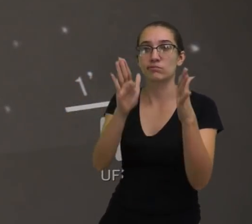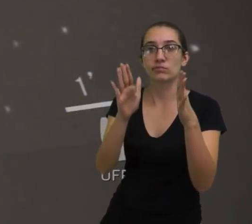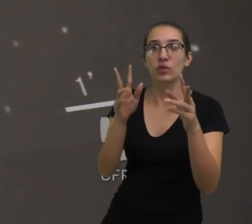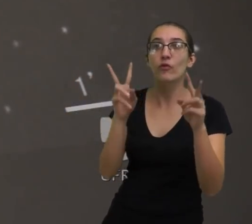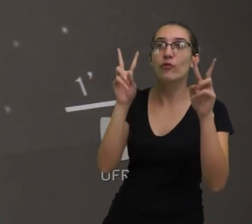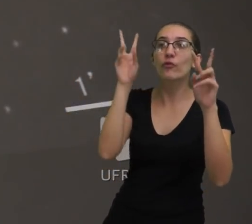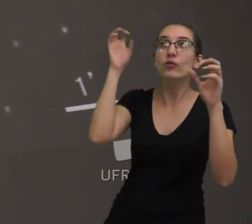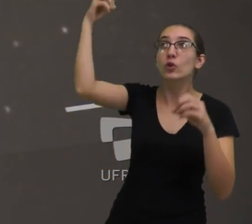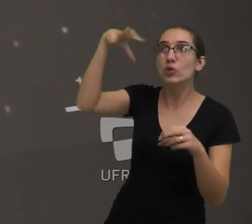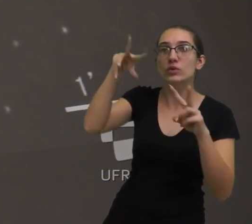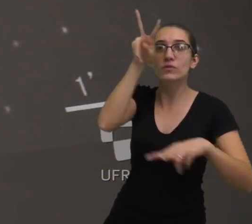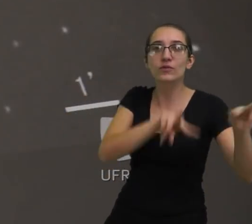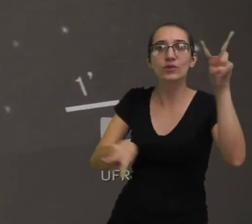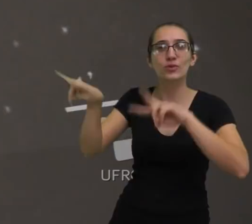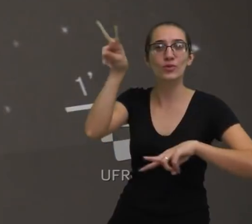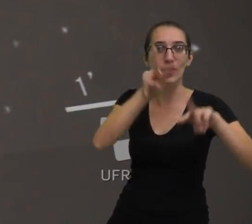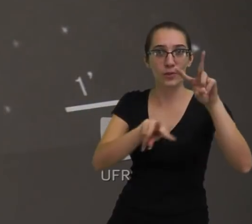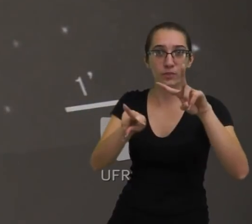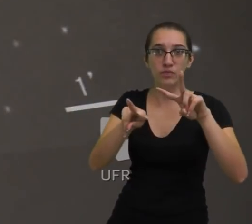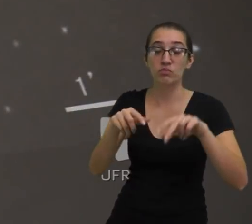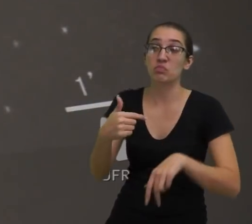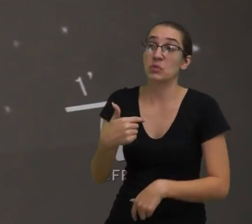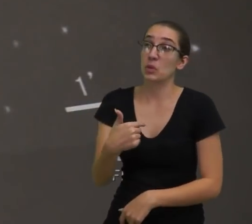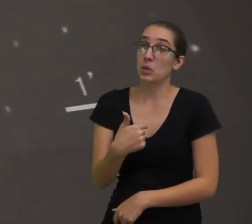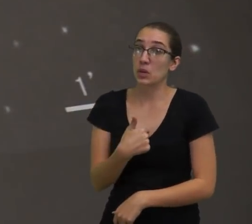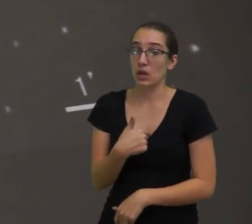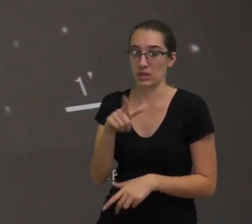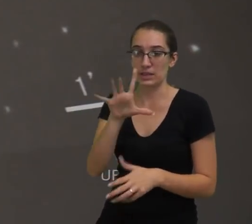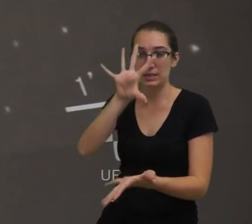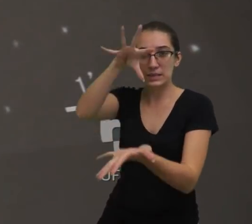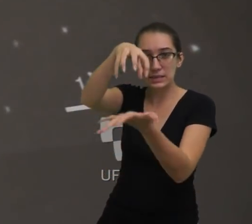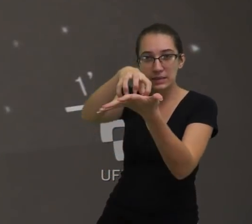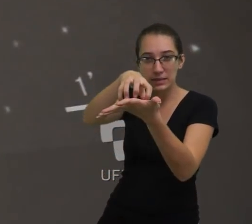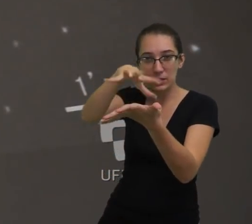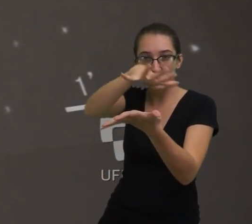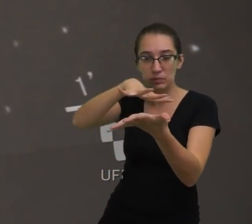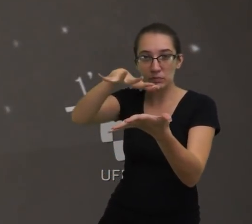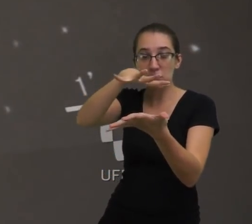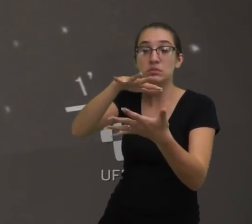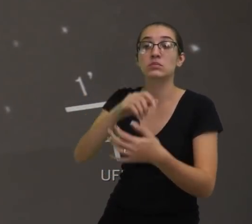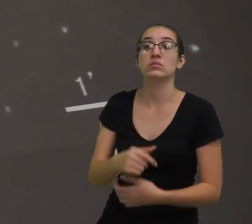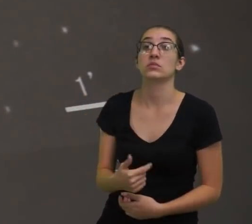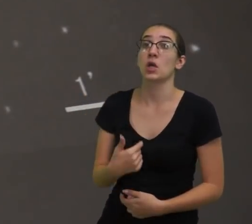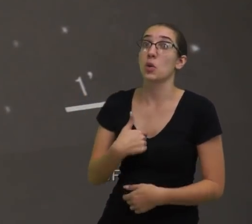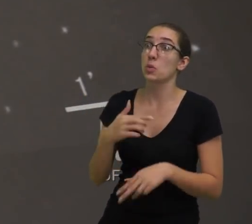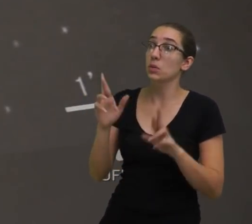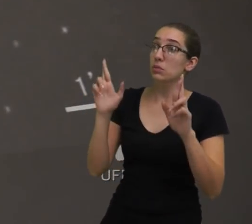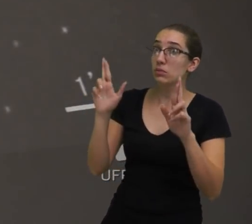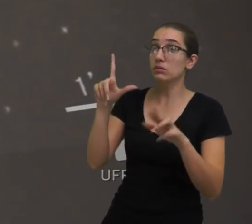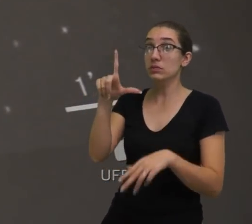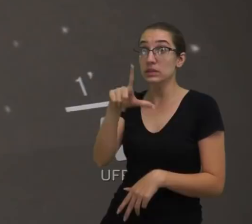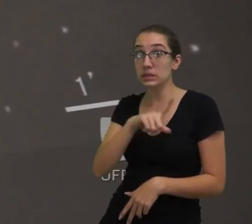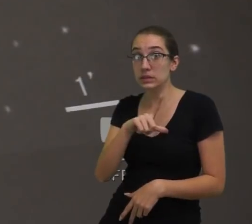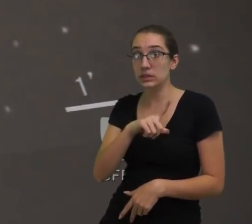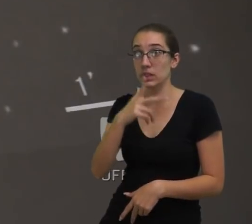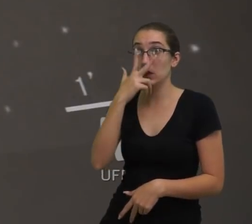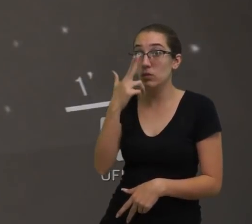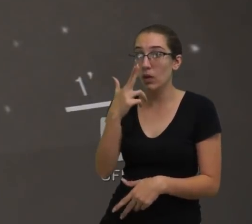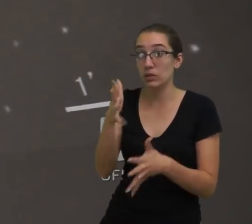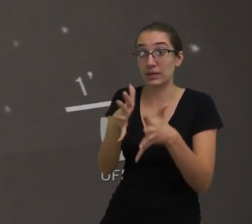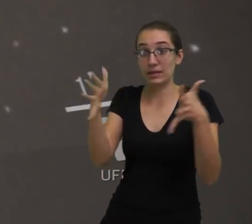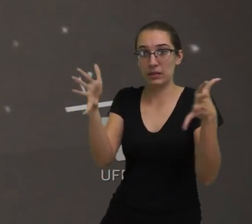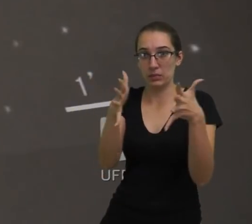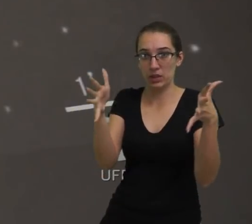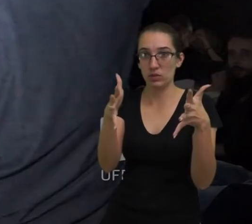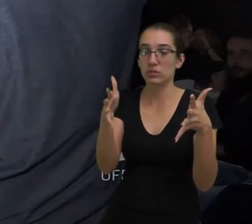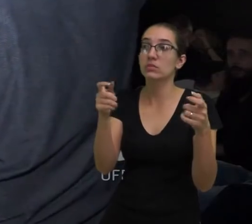centro dessa imagem está aqui. Eu espero que tenha algo desse tamanho aqui, em luz visível, mas não tem.